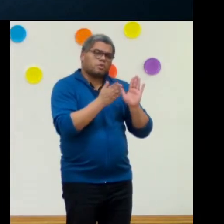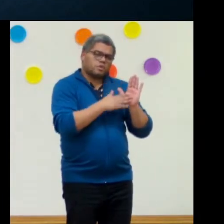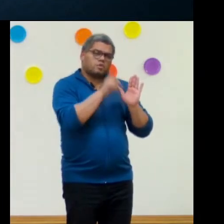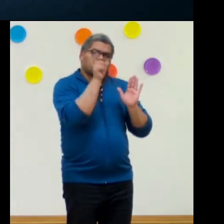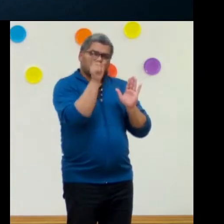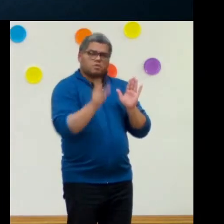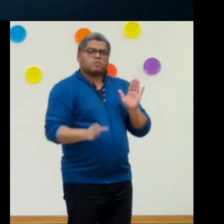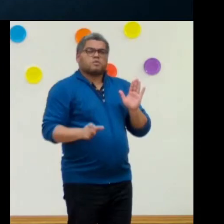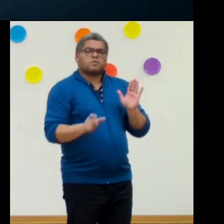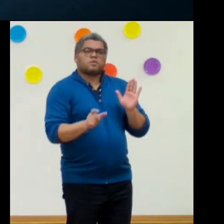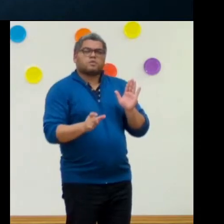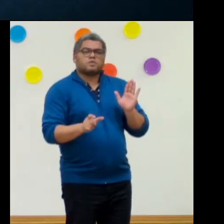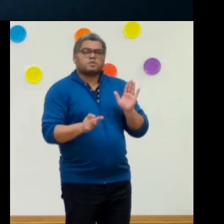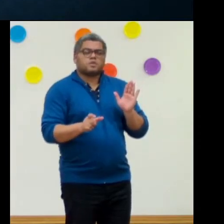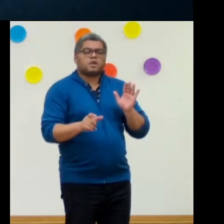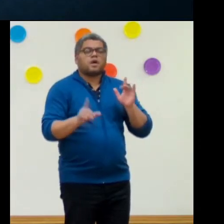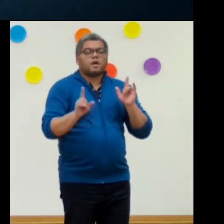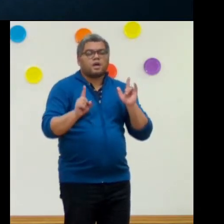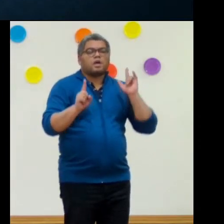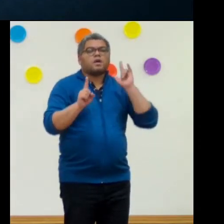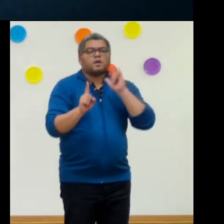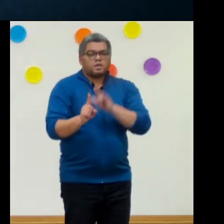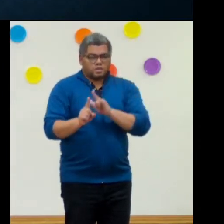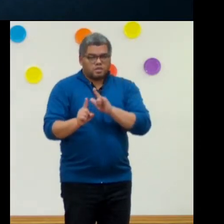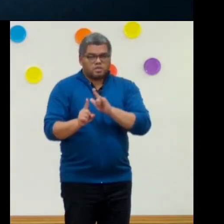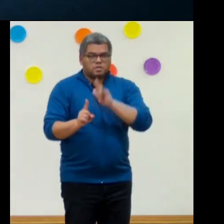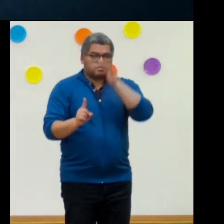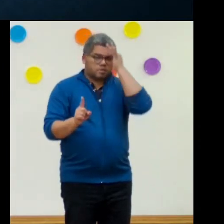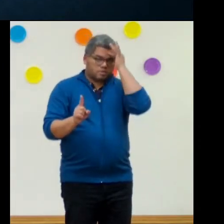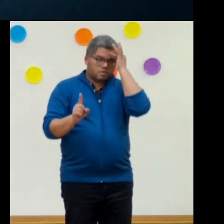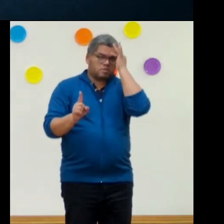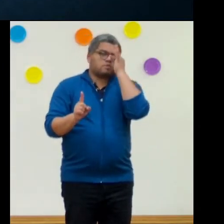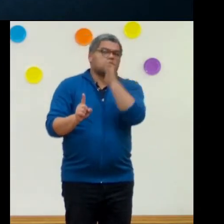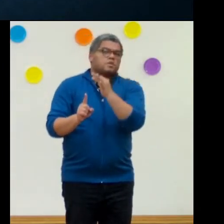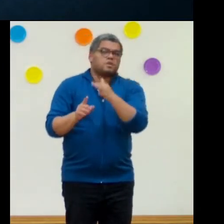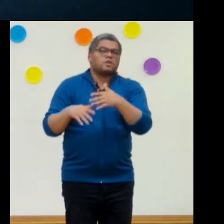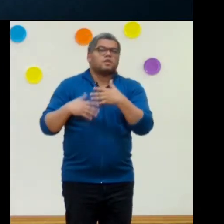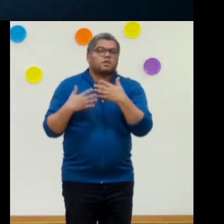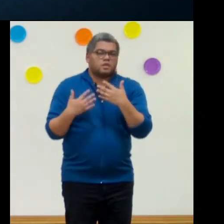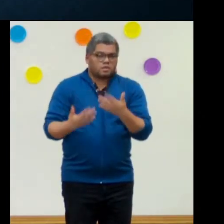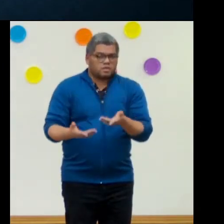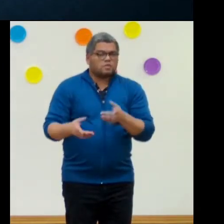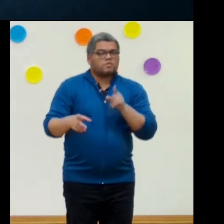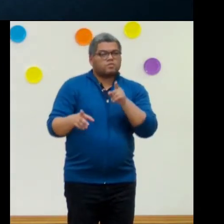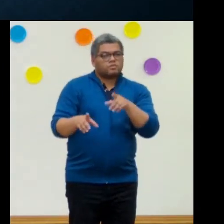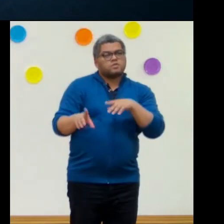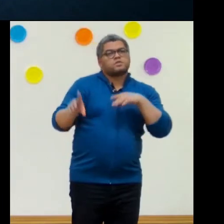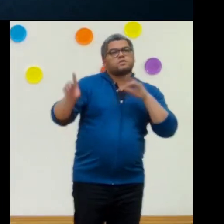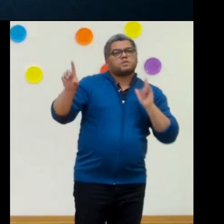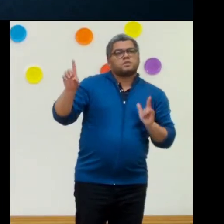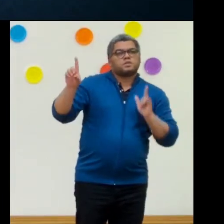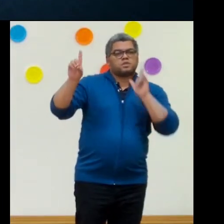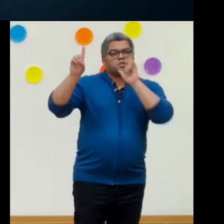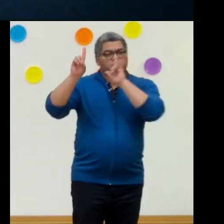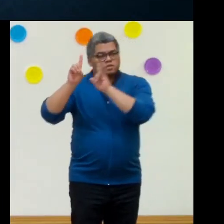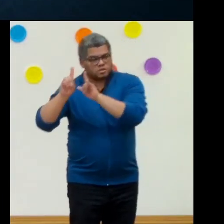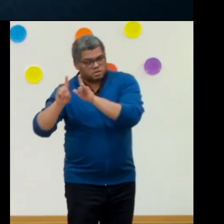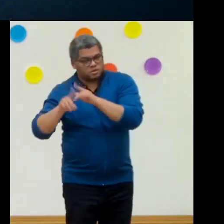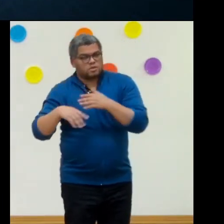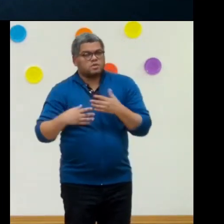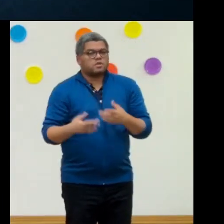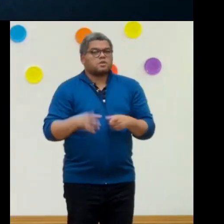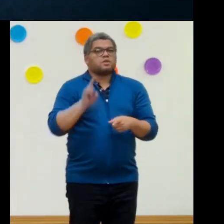cônjuge. Ame-o sendo fiel. E assim você ama a Deus. Tá? O adultério é